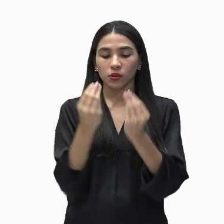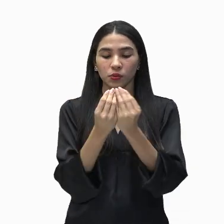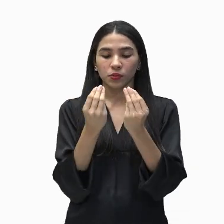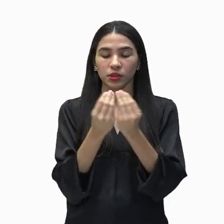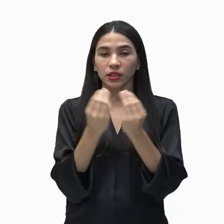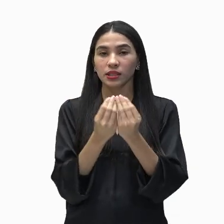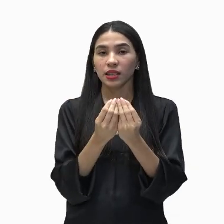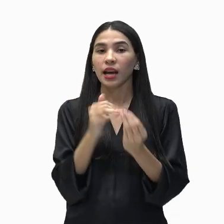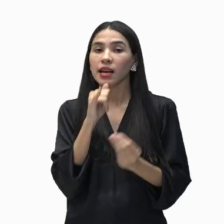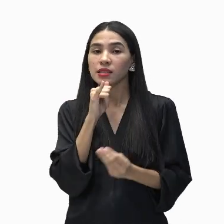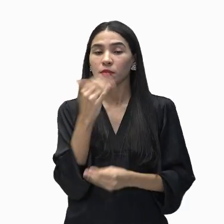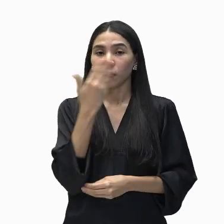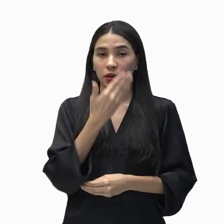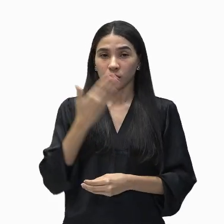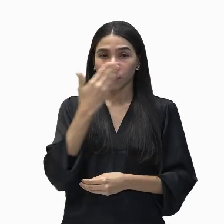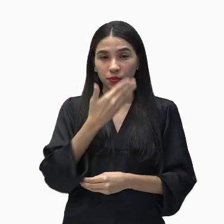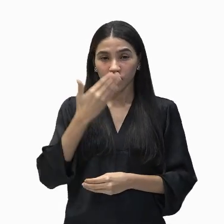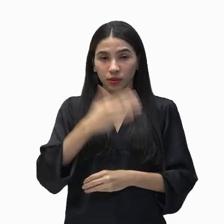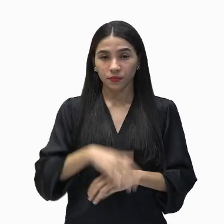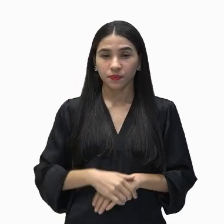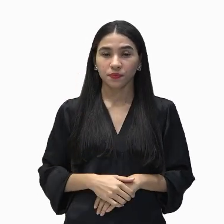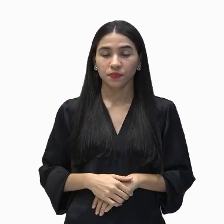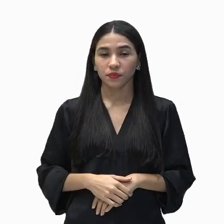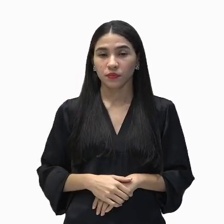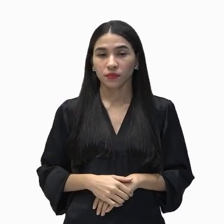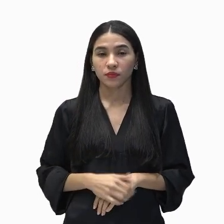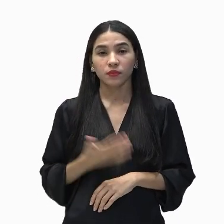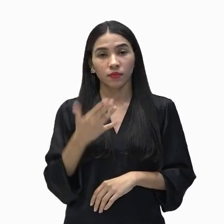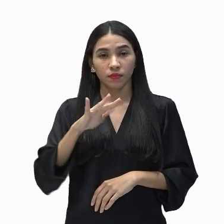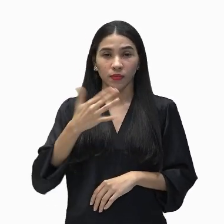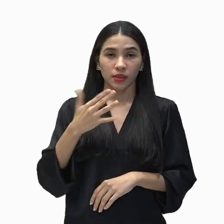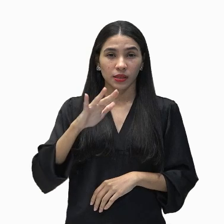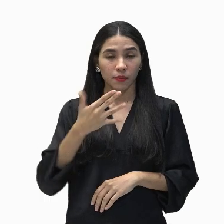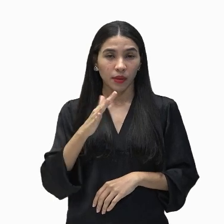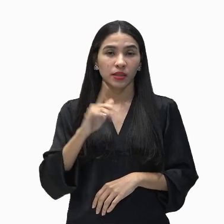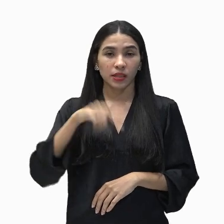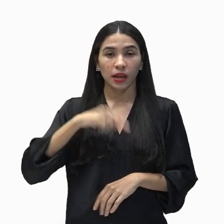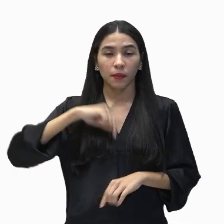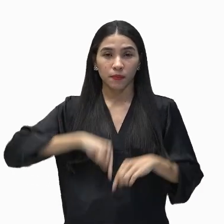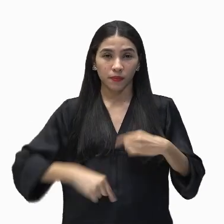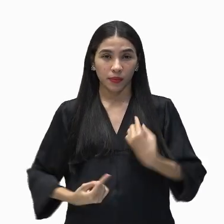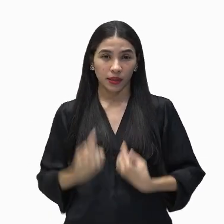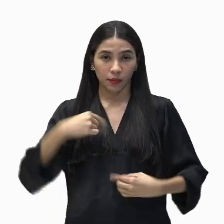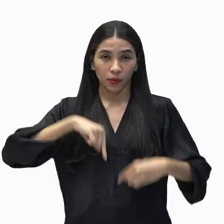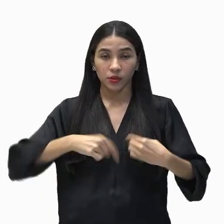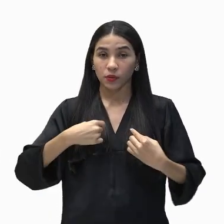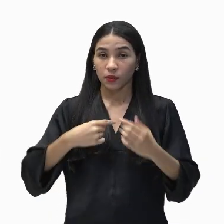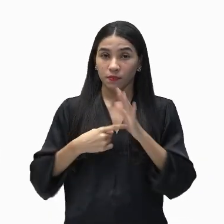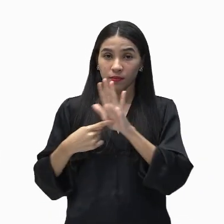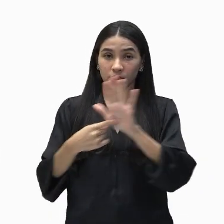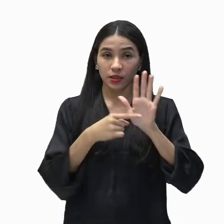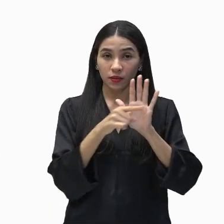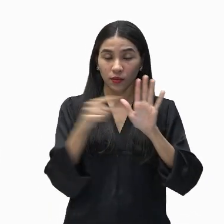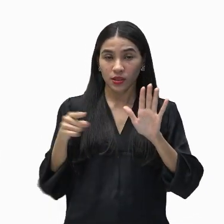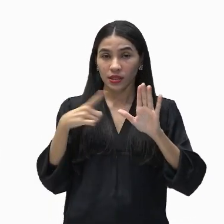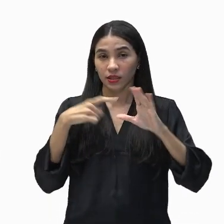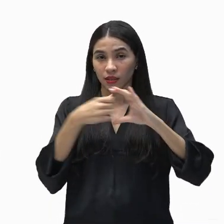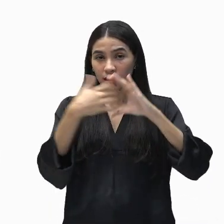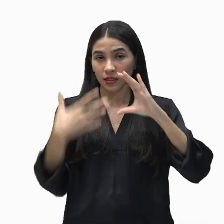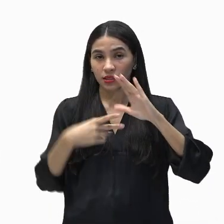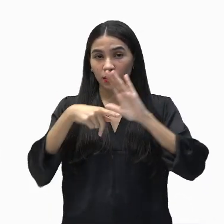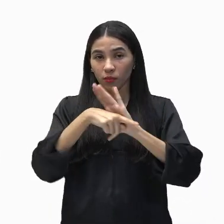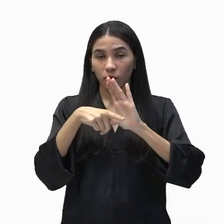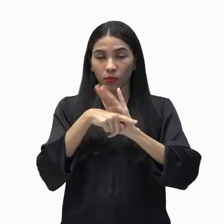glicose. Então, basicamente são esses exemplos de metabolismo que eu posso passar para vocês, sendo característica